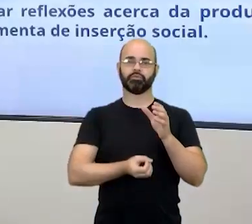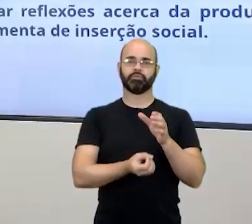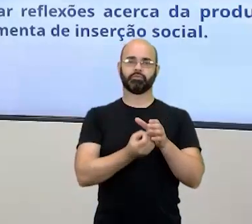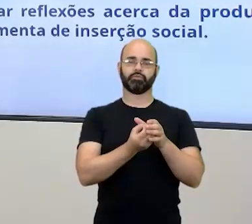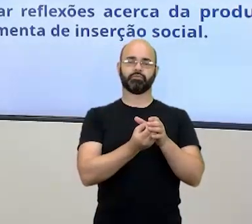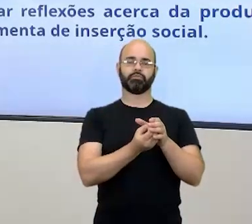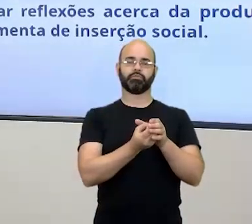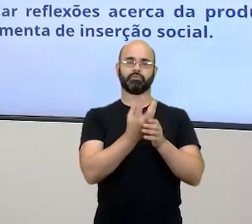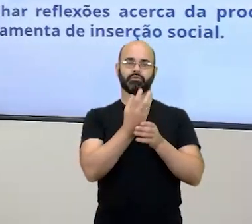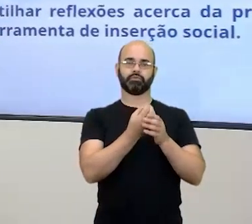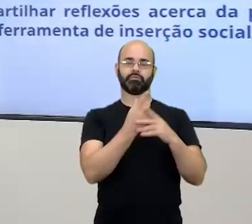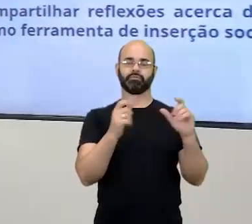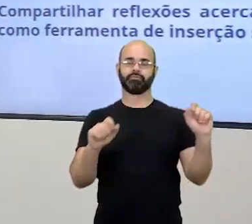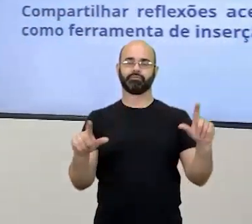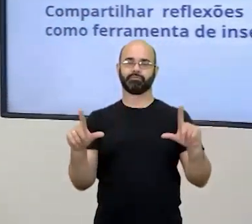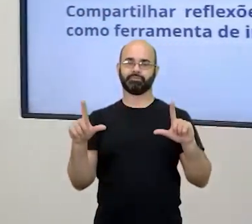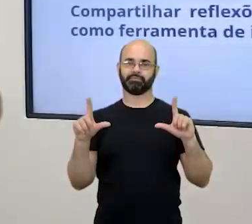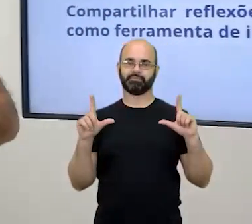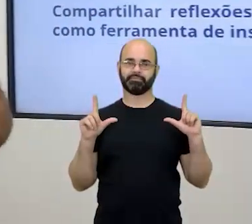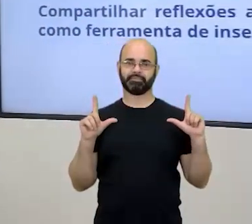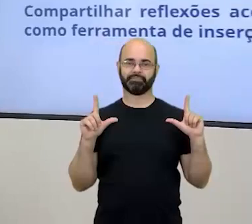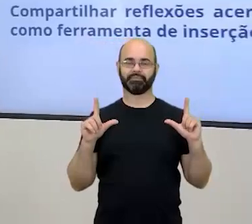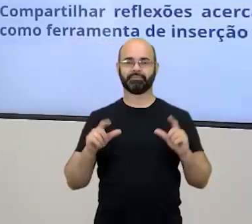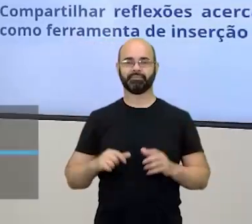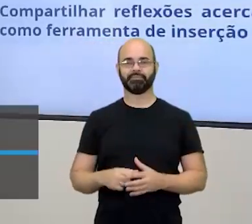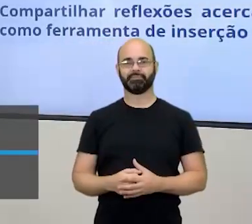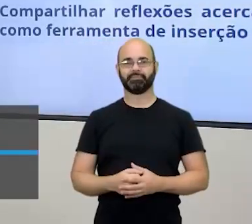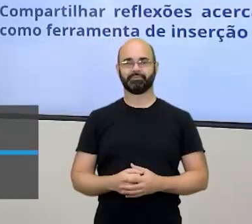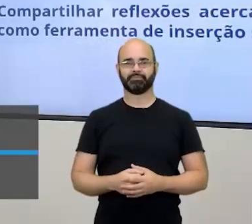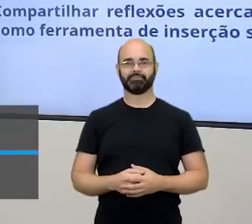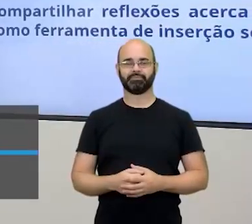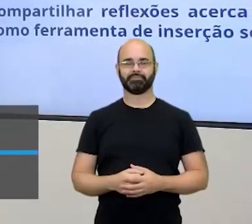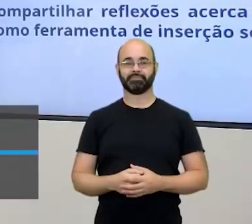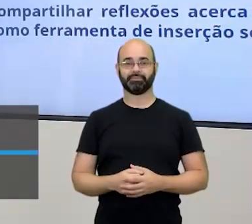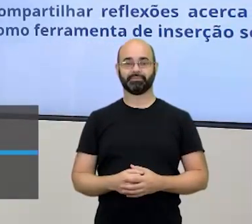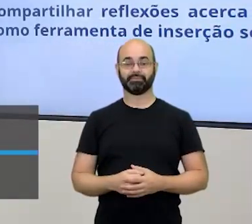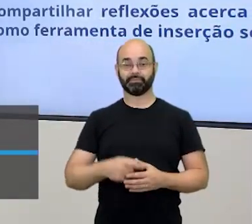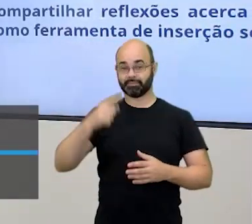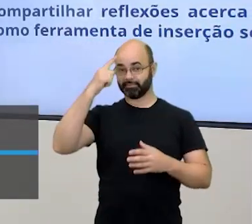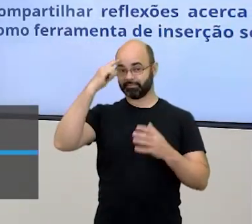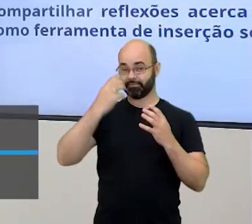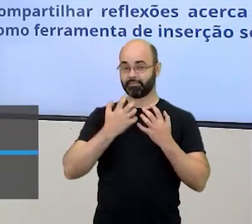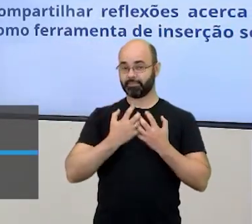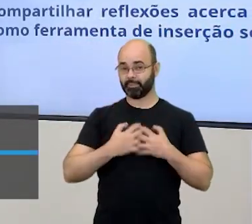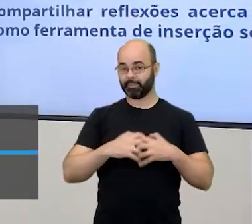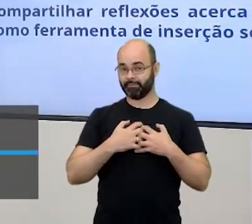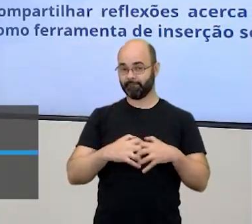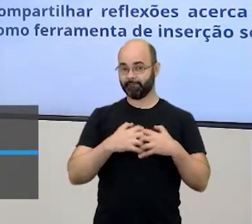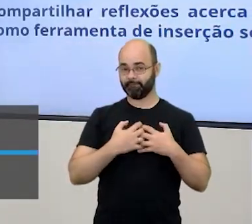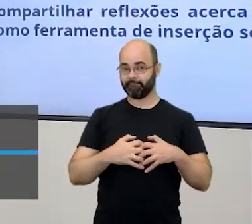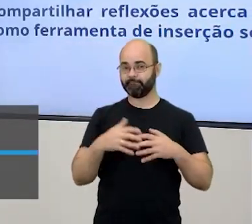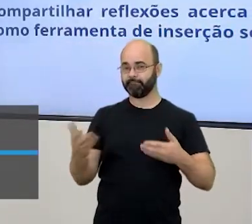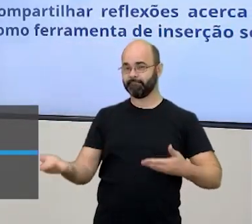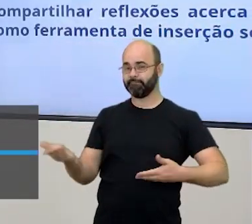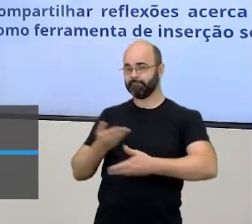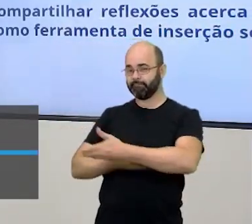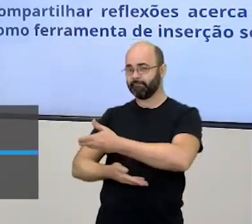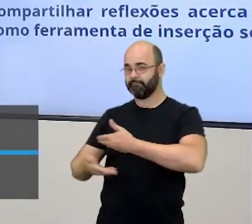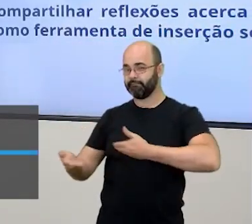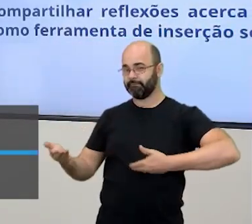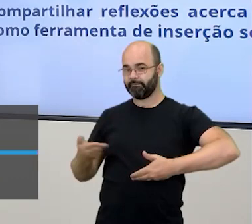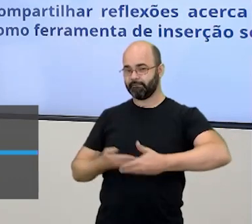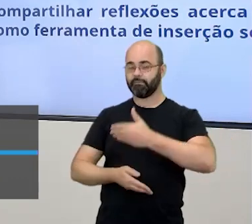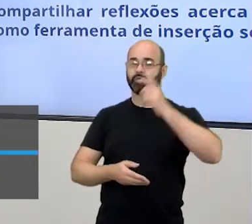Volta para mim. Quando a gente fala compartilhar essas reflexões como ferramenta de inserção